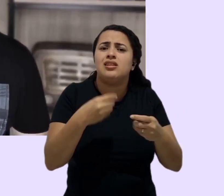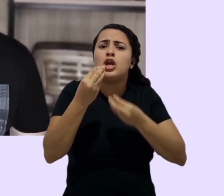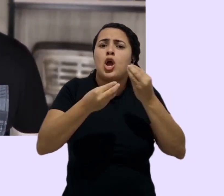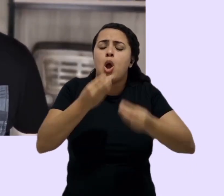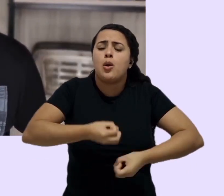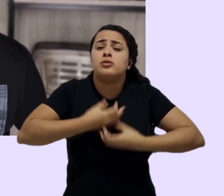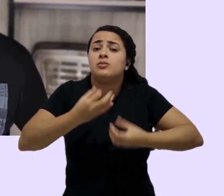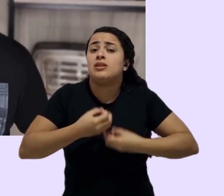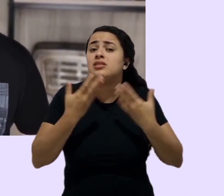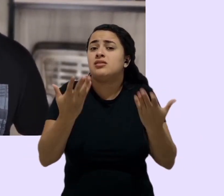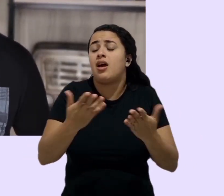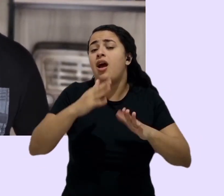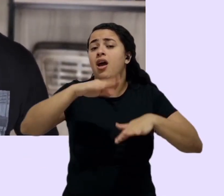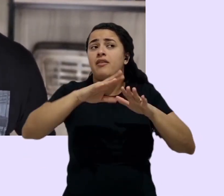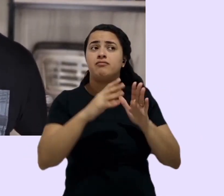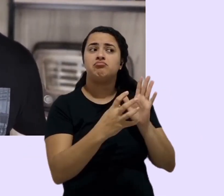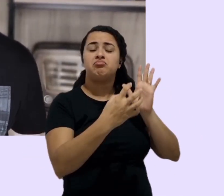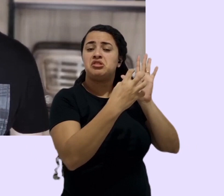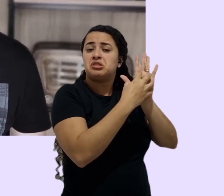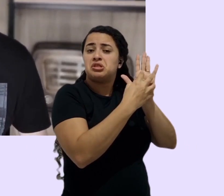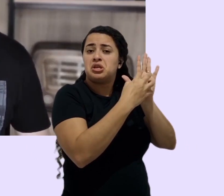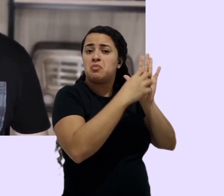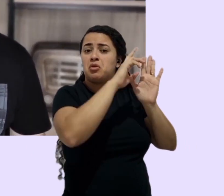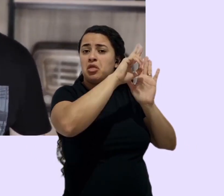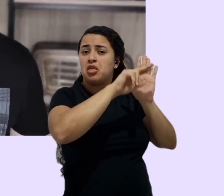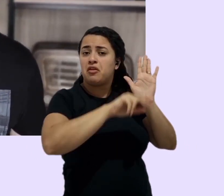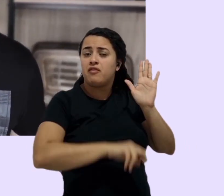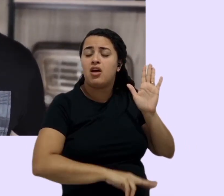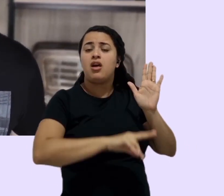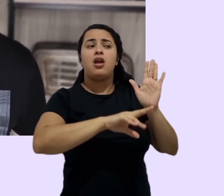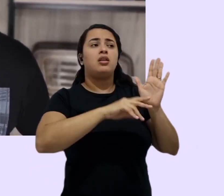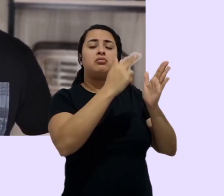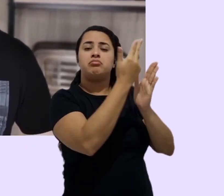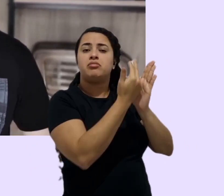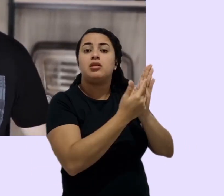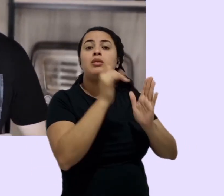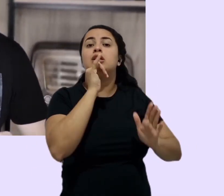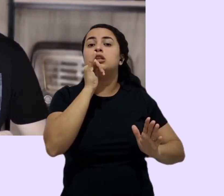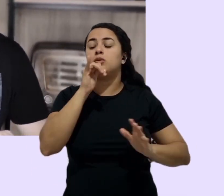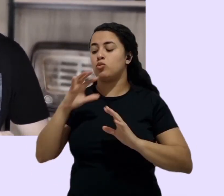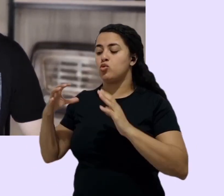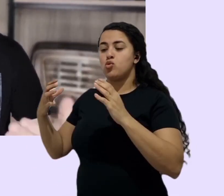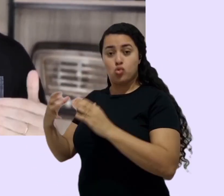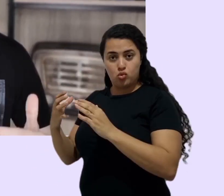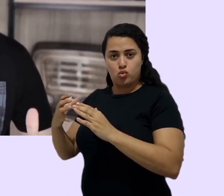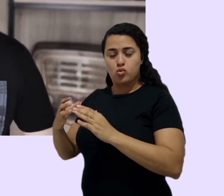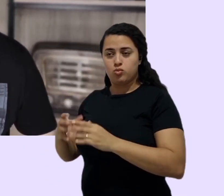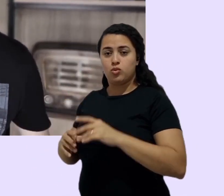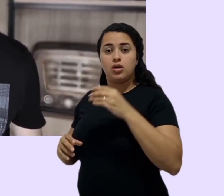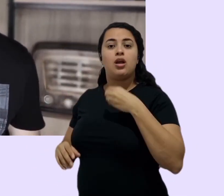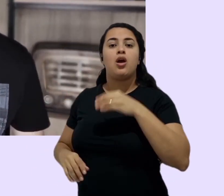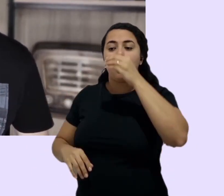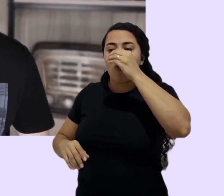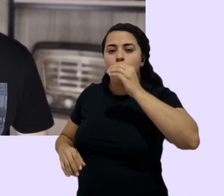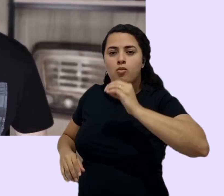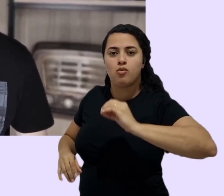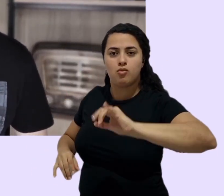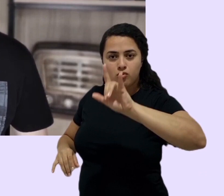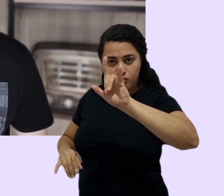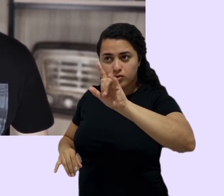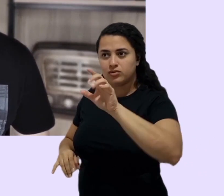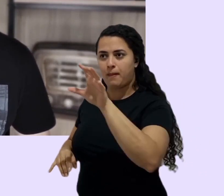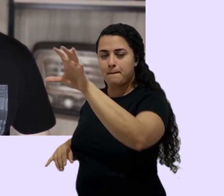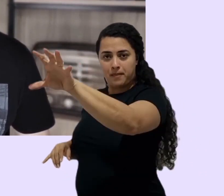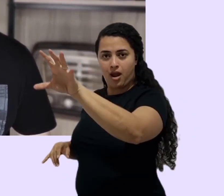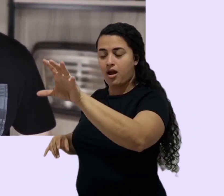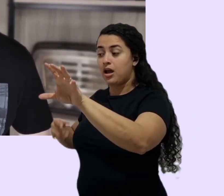forma, através de desenhos, símbolos diversos. Por exemplo, um grupo saía para caçar um mamute. Na volta, um dos integrantes